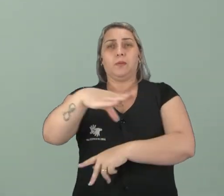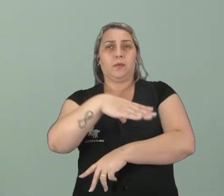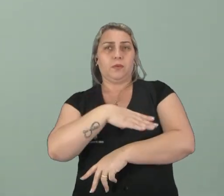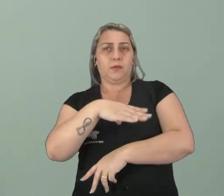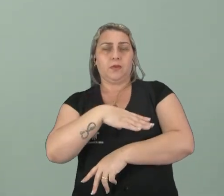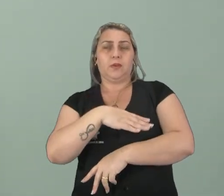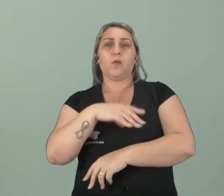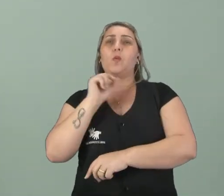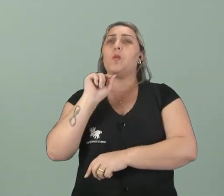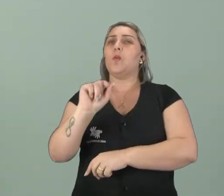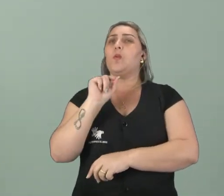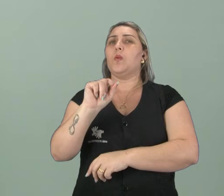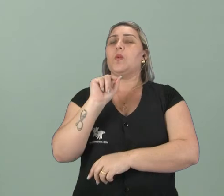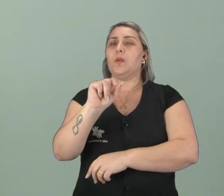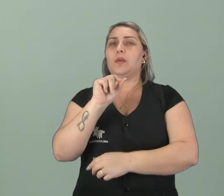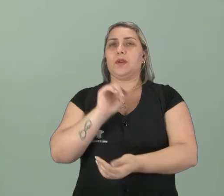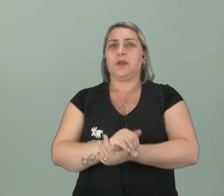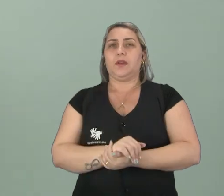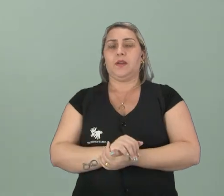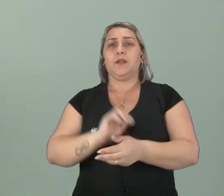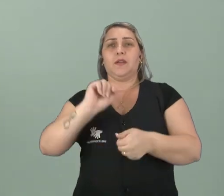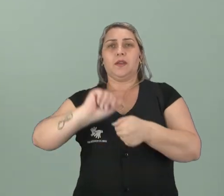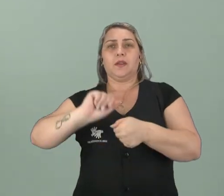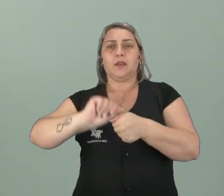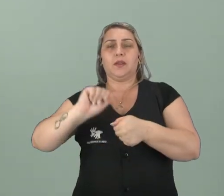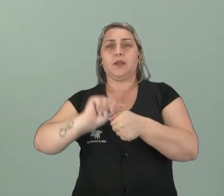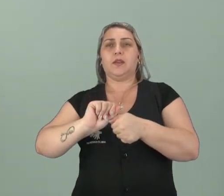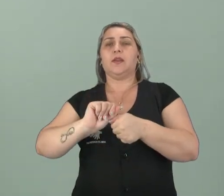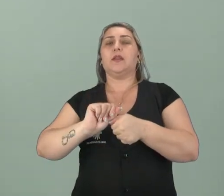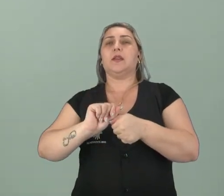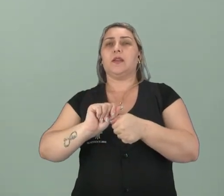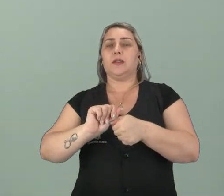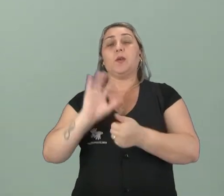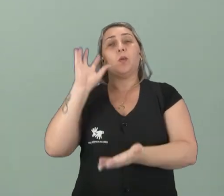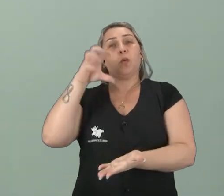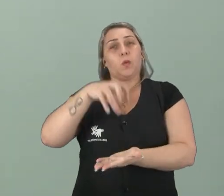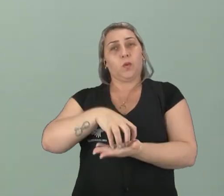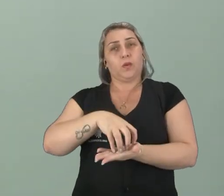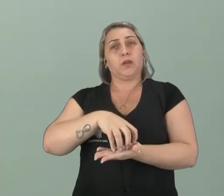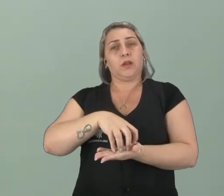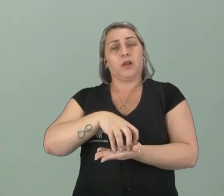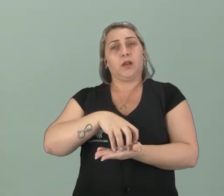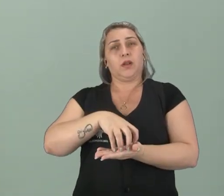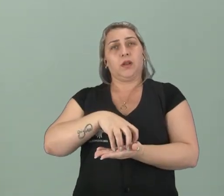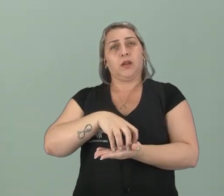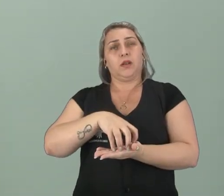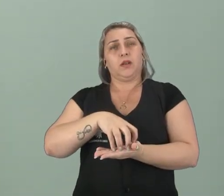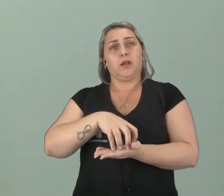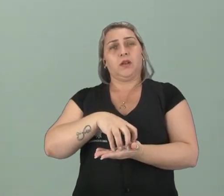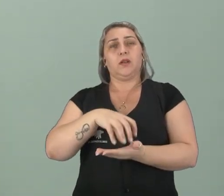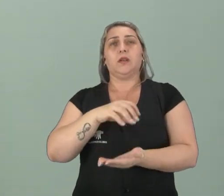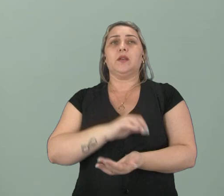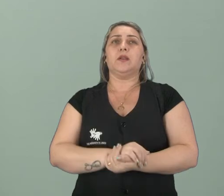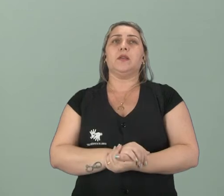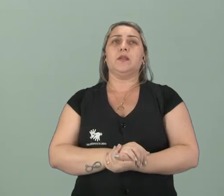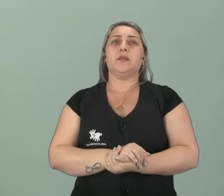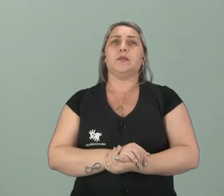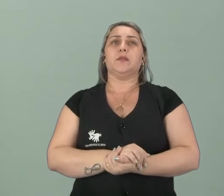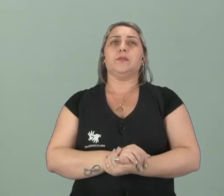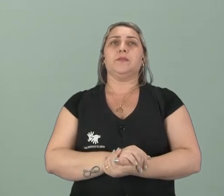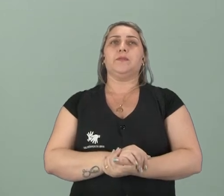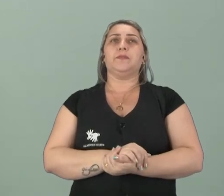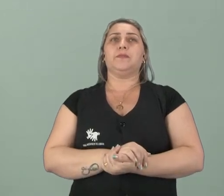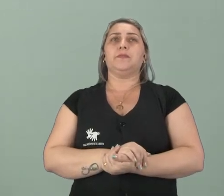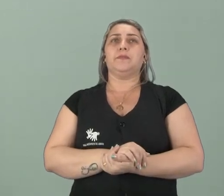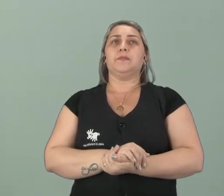e o que fez com que ela se tornasse concentrações, como nós vimos aqui nessa